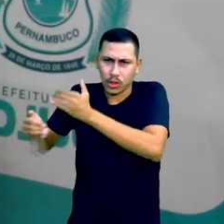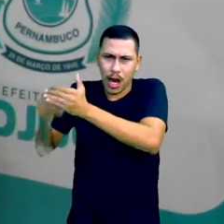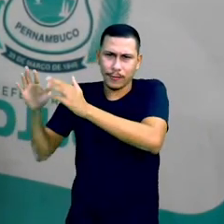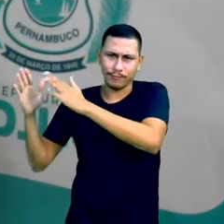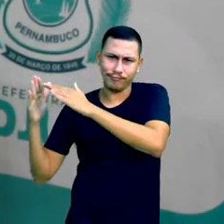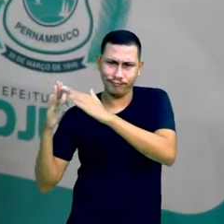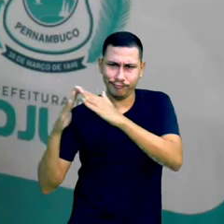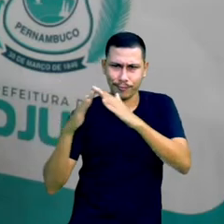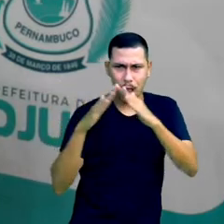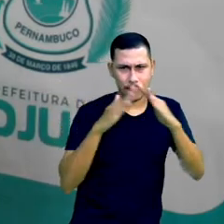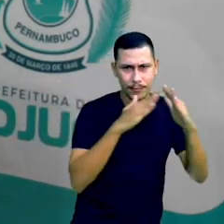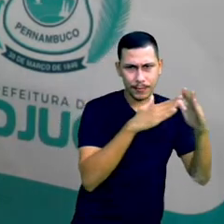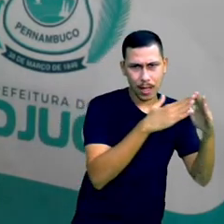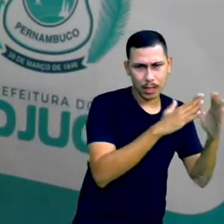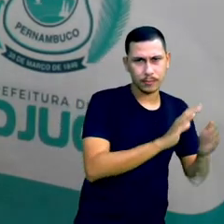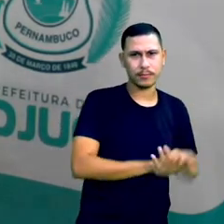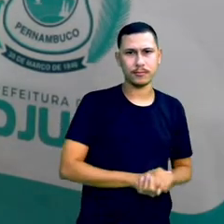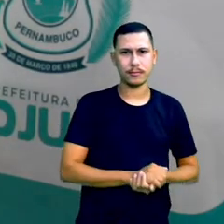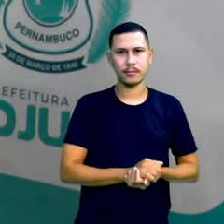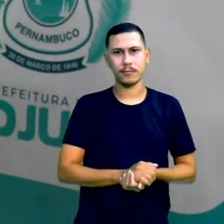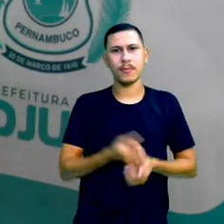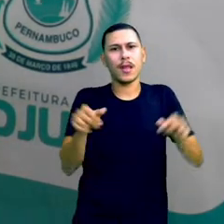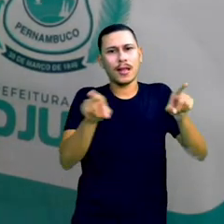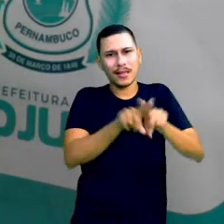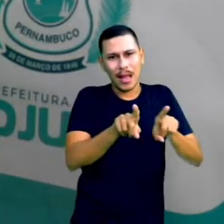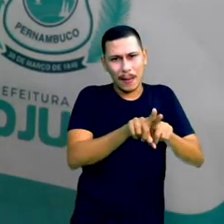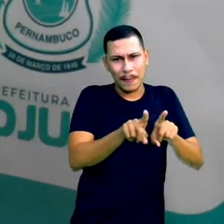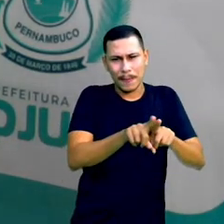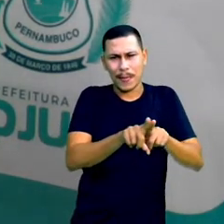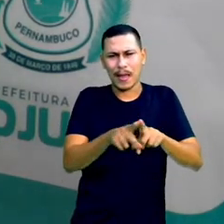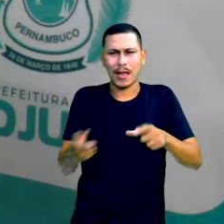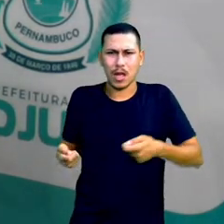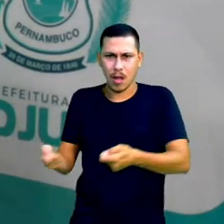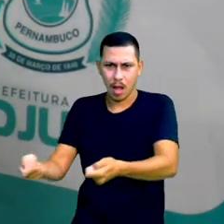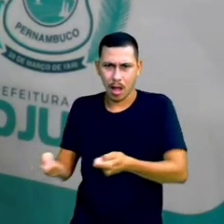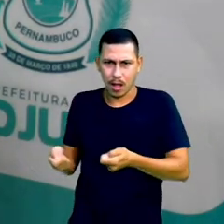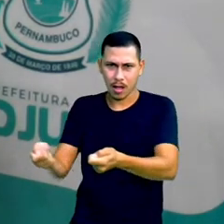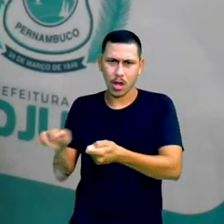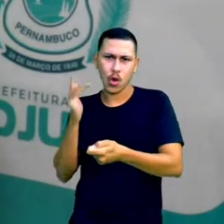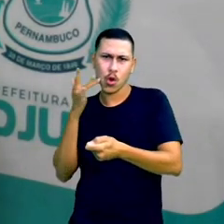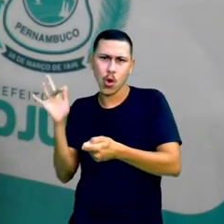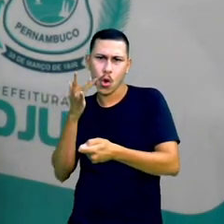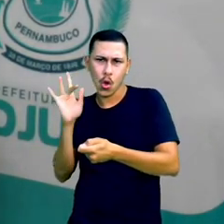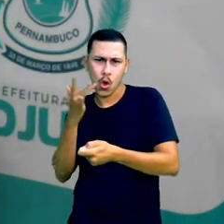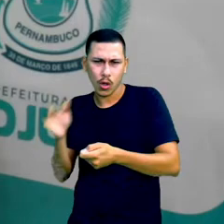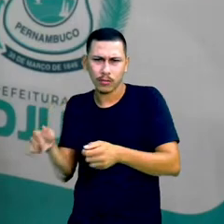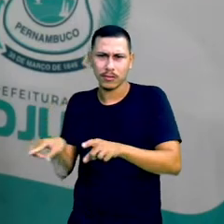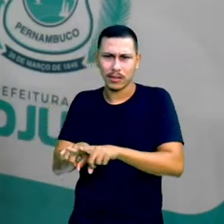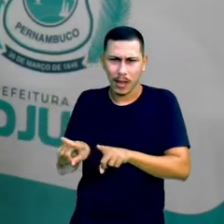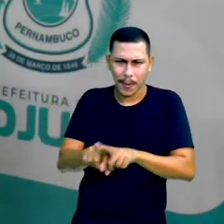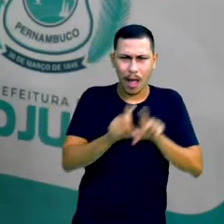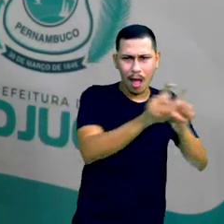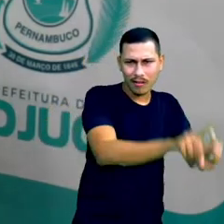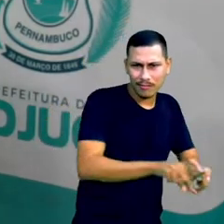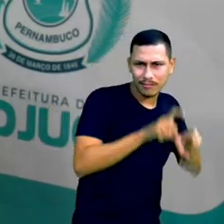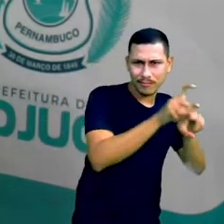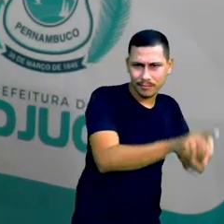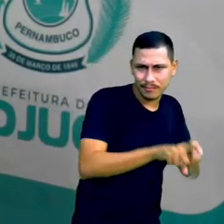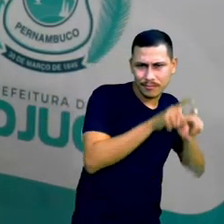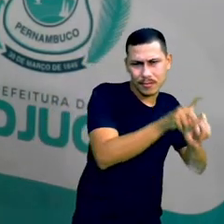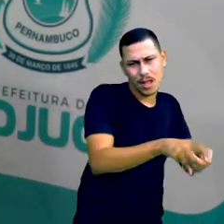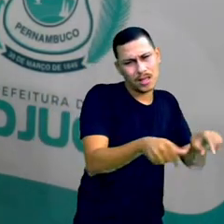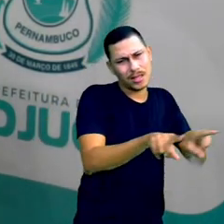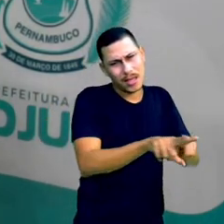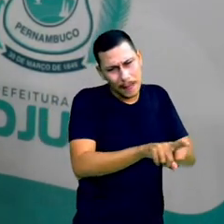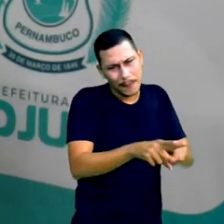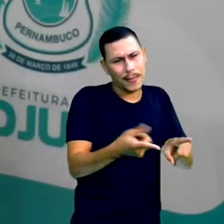urbanização, o garimpo que vem poluindo os rios da região, e o agronegócio, como eu falei para vocês,